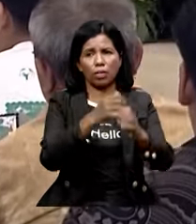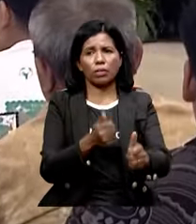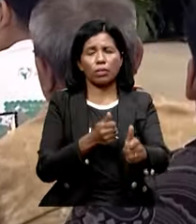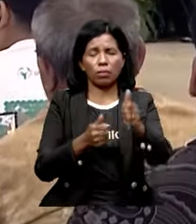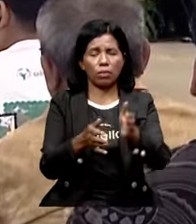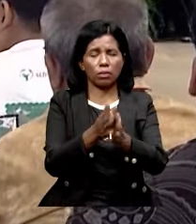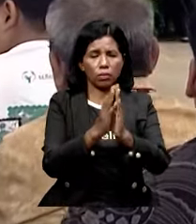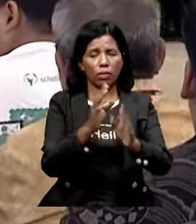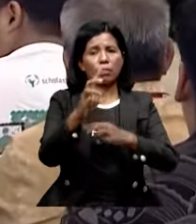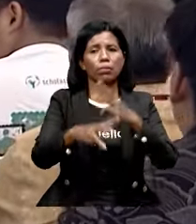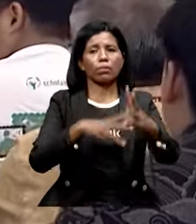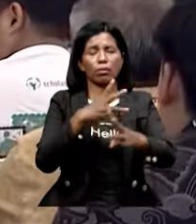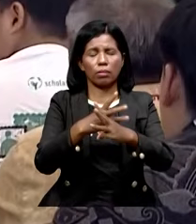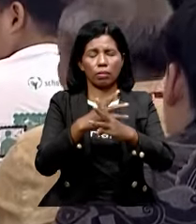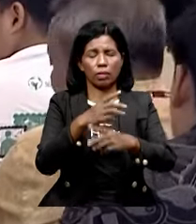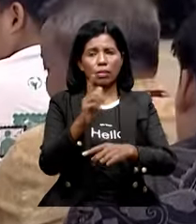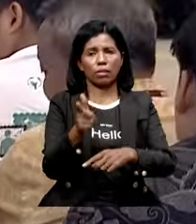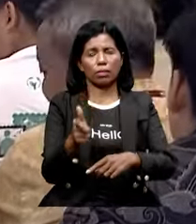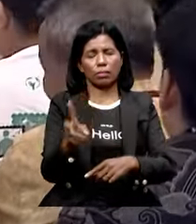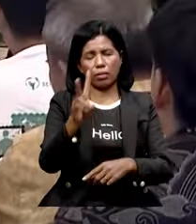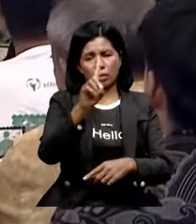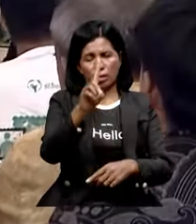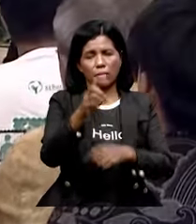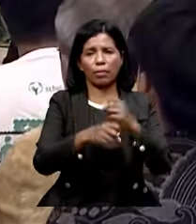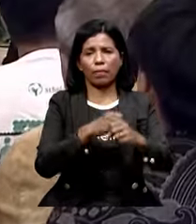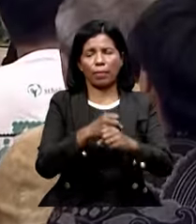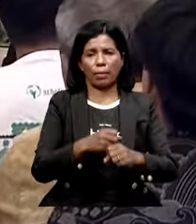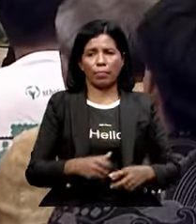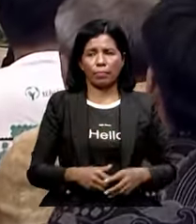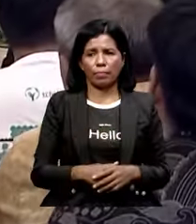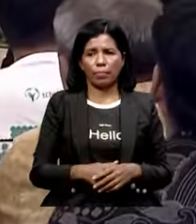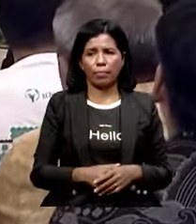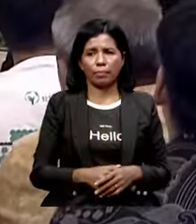exigência mundo nia e a século Ruanulo Recim Ida. Equipa cobertura, GMN.